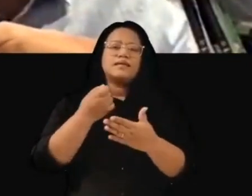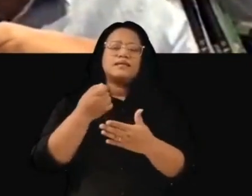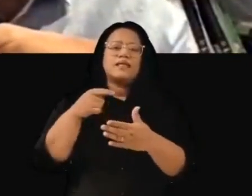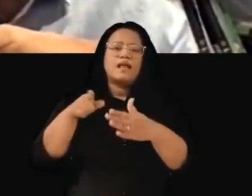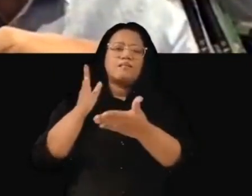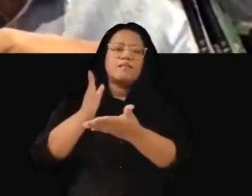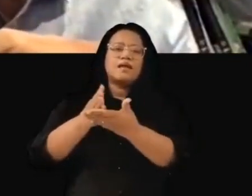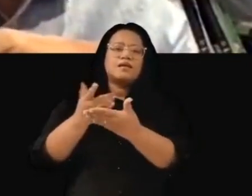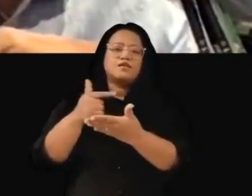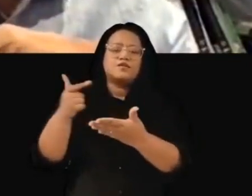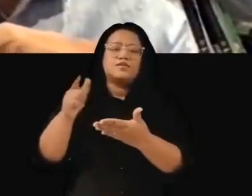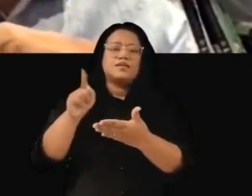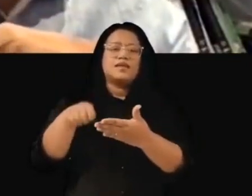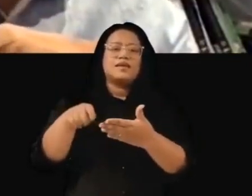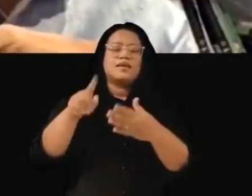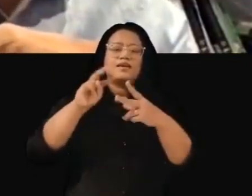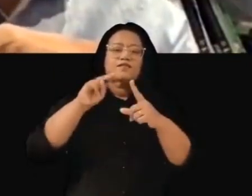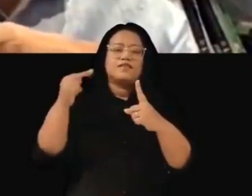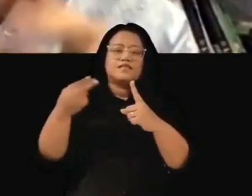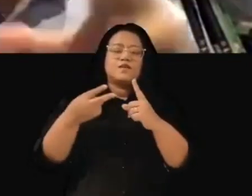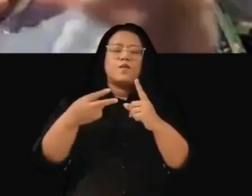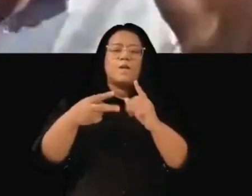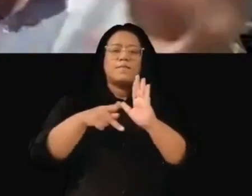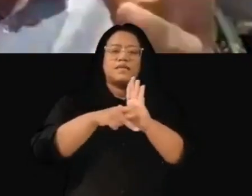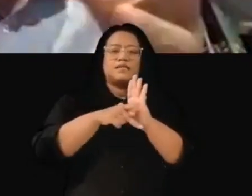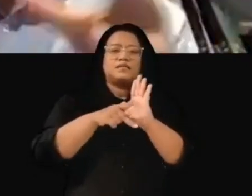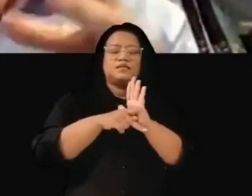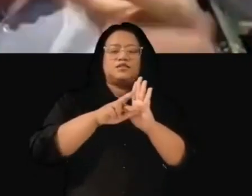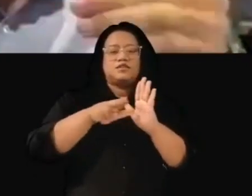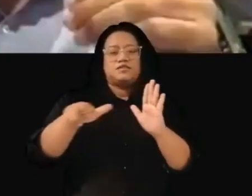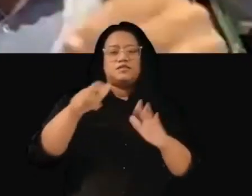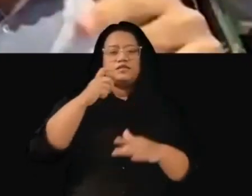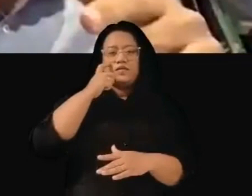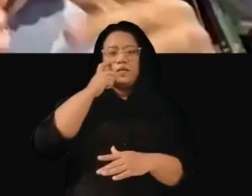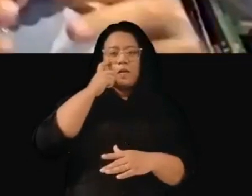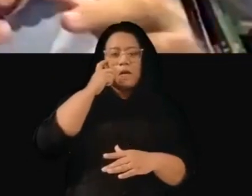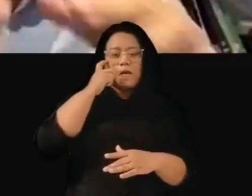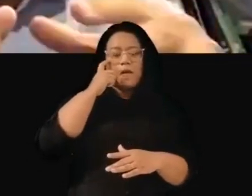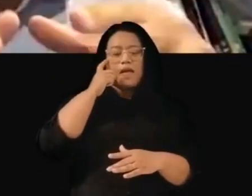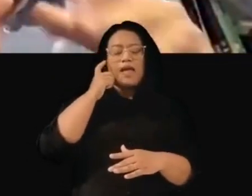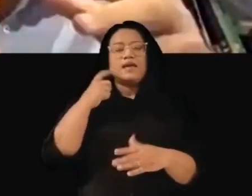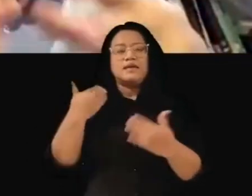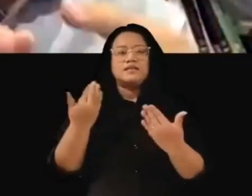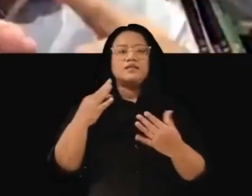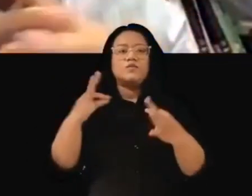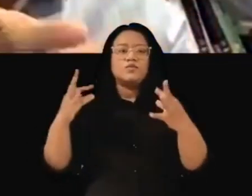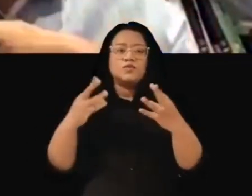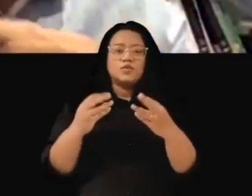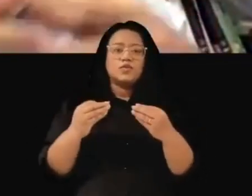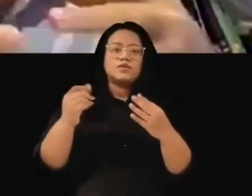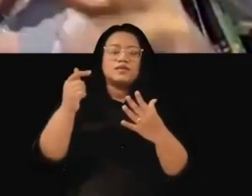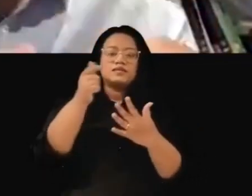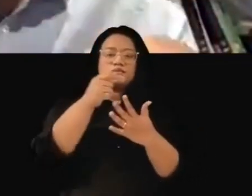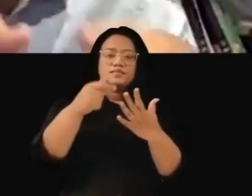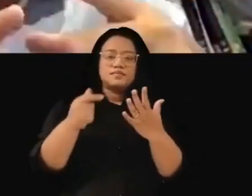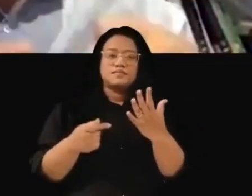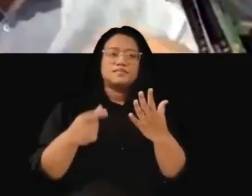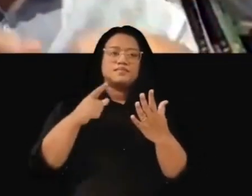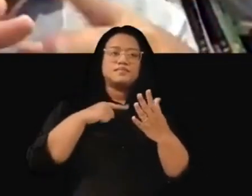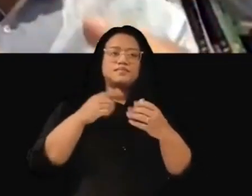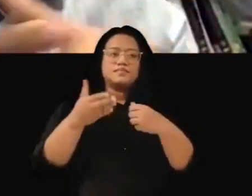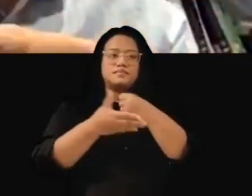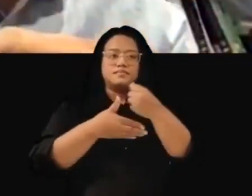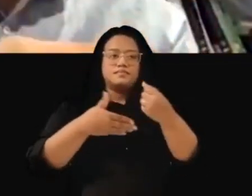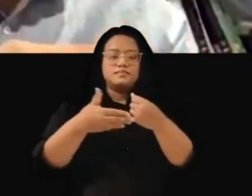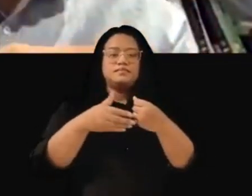visão principista. Então, eu diria que toda essa questão está baseada fundamentalmente no modelo de